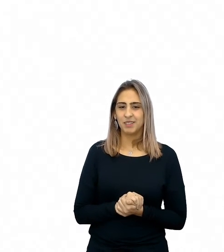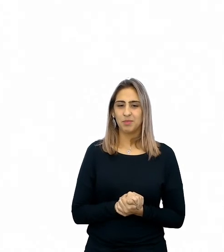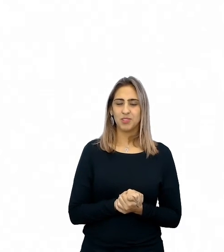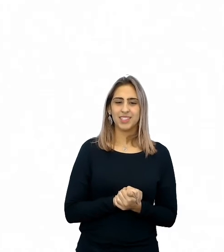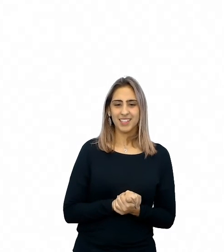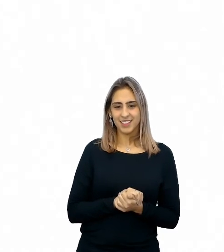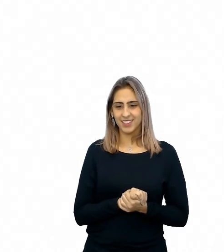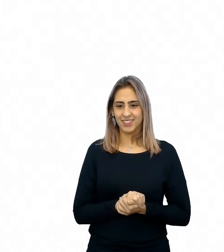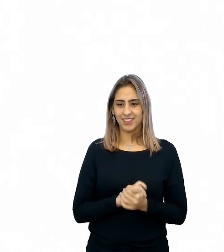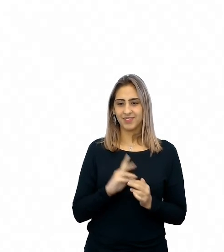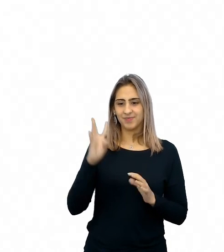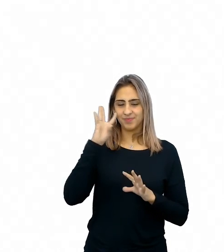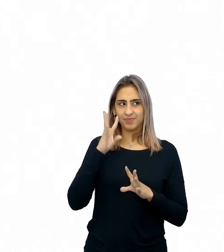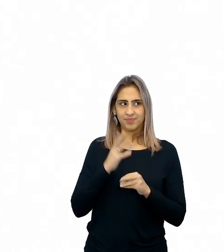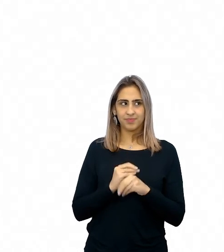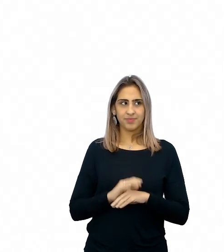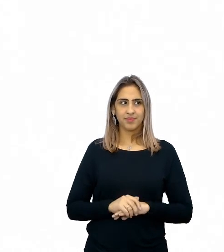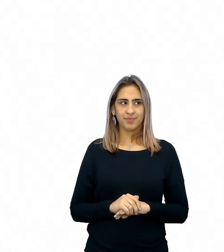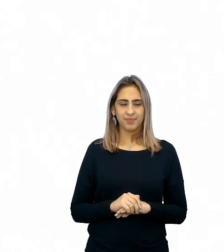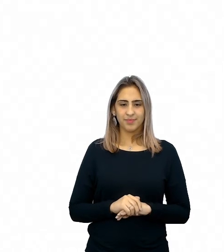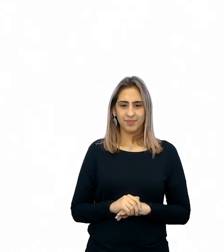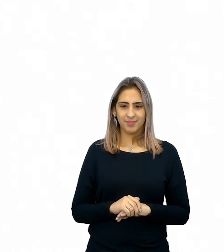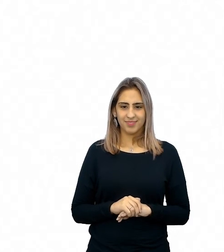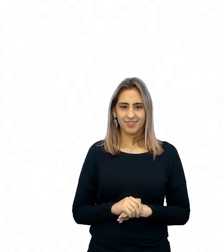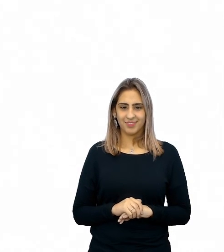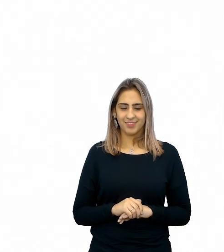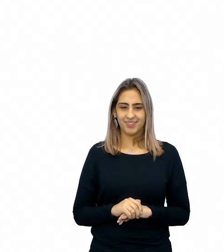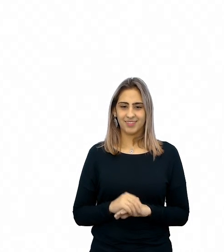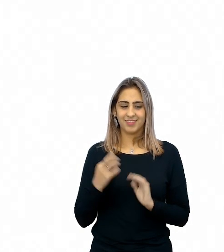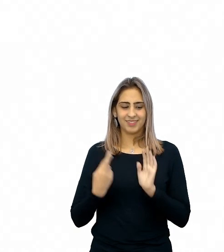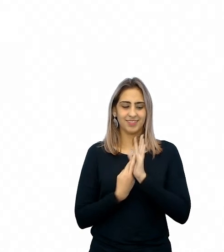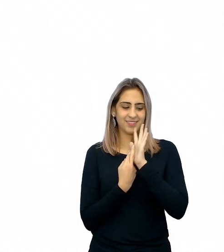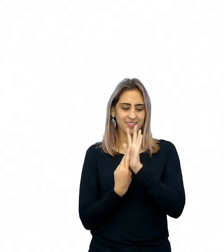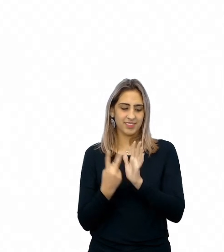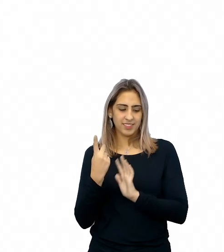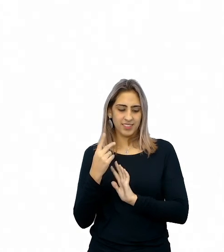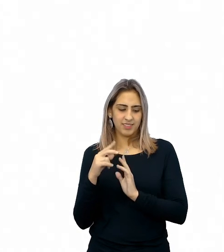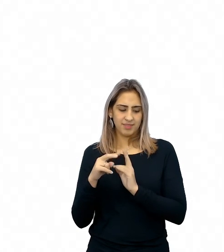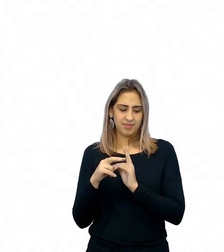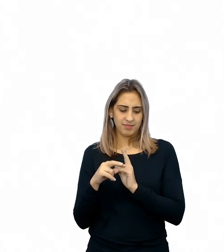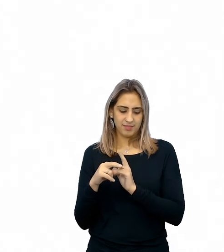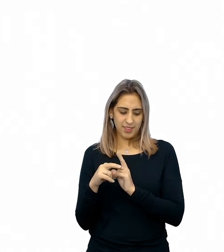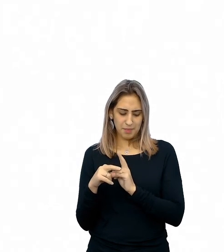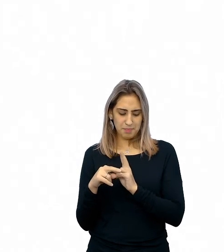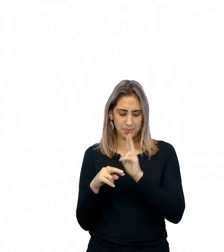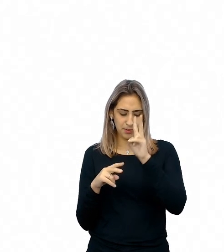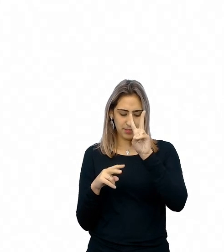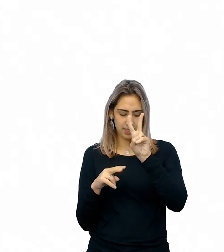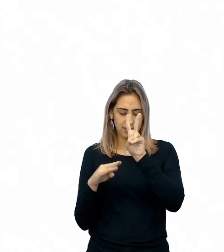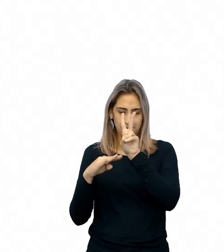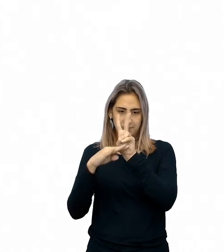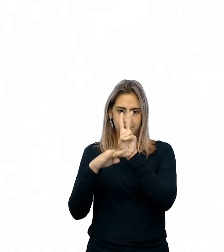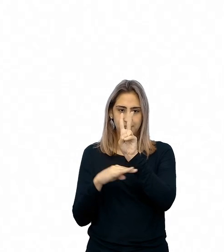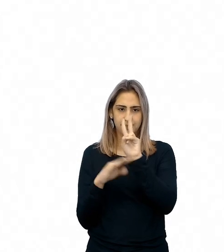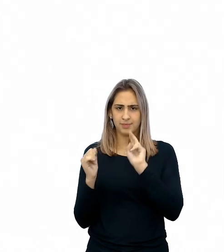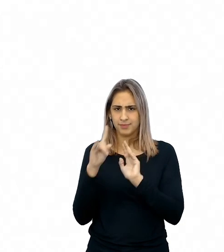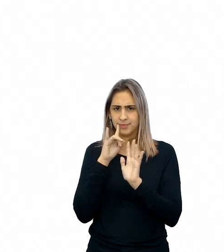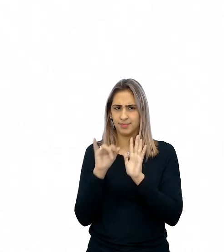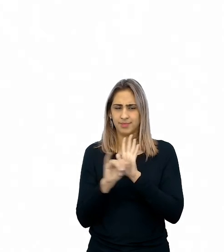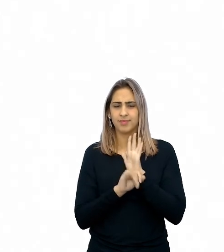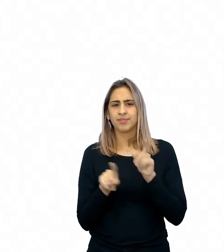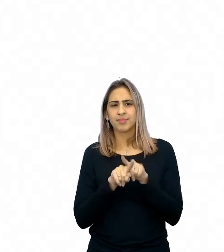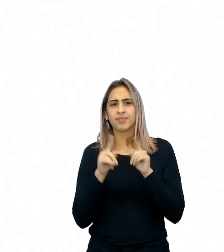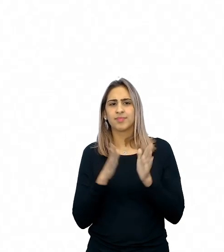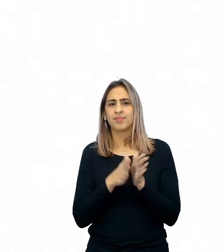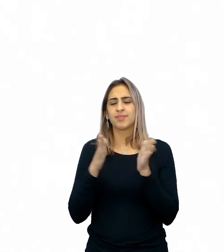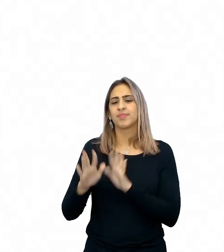inteiro foi dividida. A ideia é que ele perceba que cada parte, então, representa 1/3, e a partir disso que ele pode identificar o